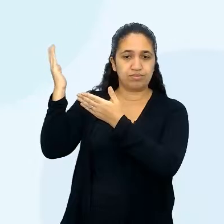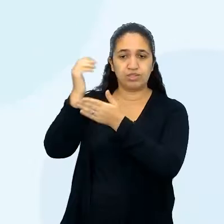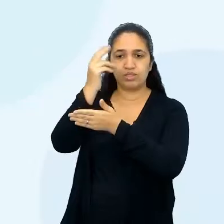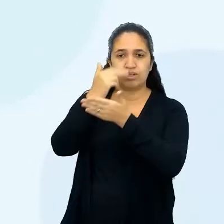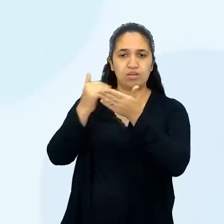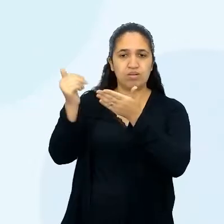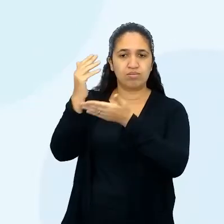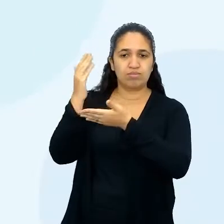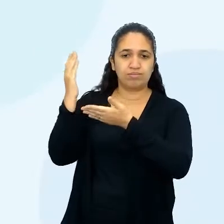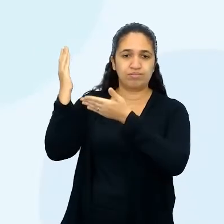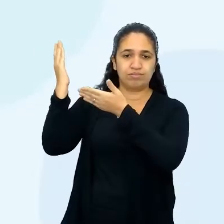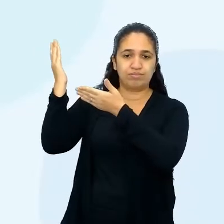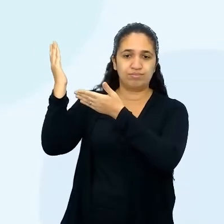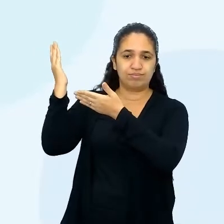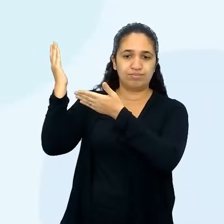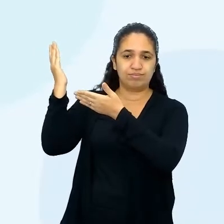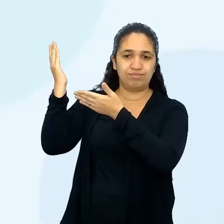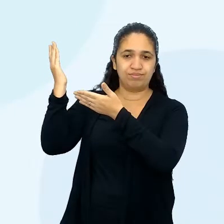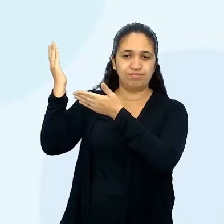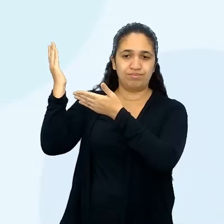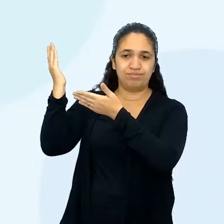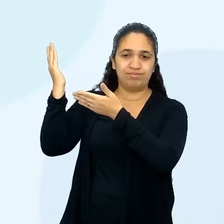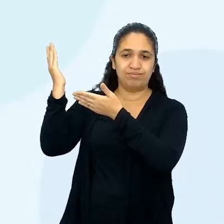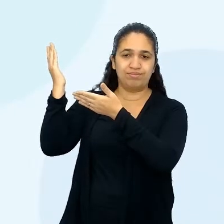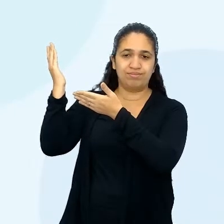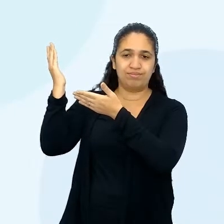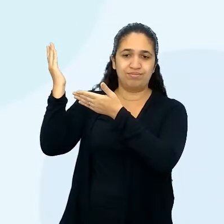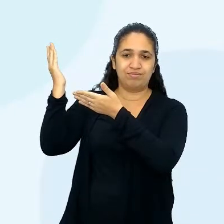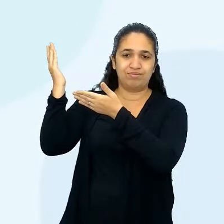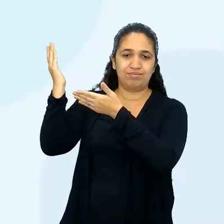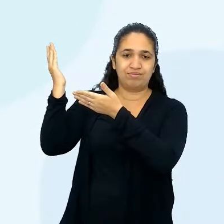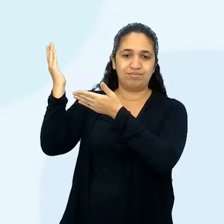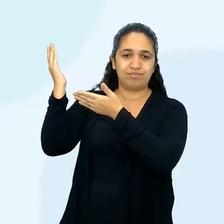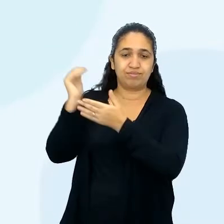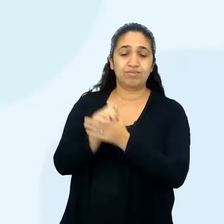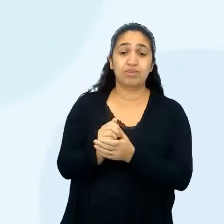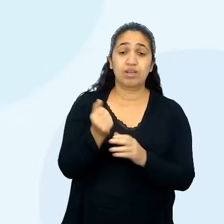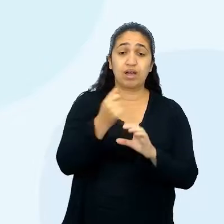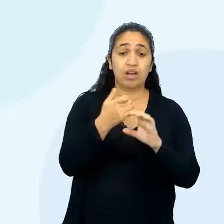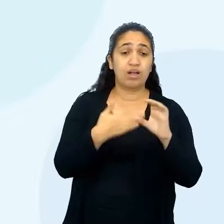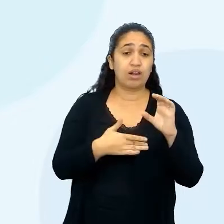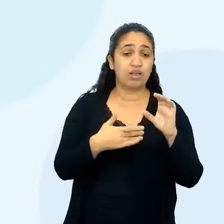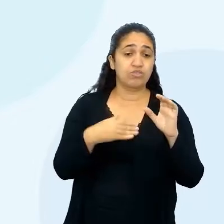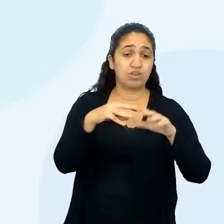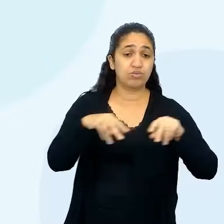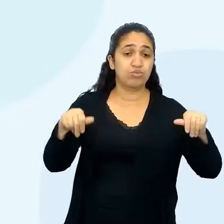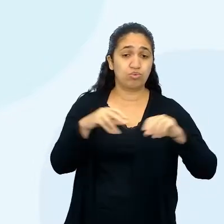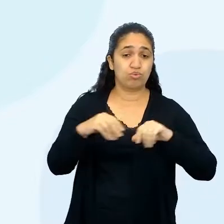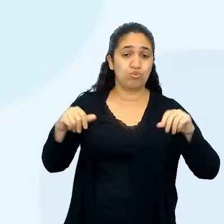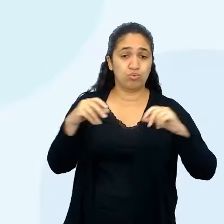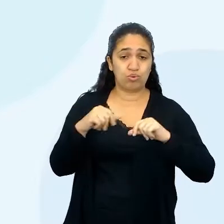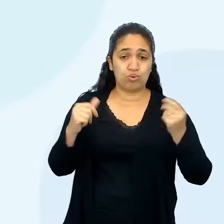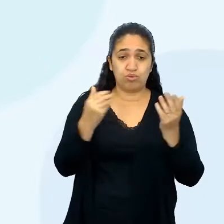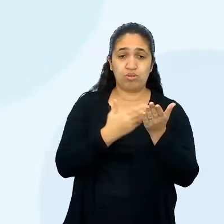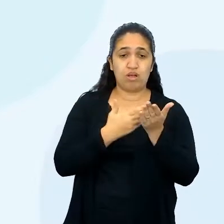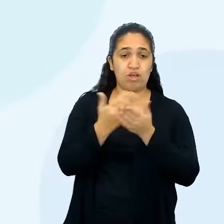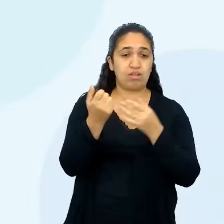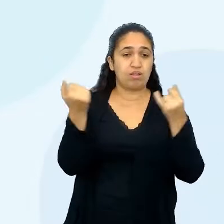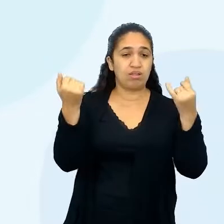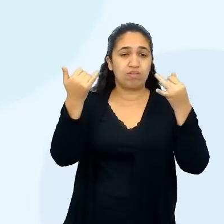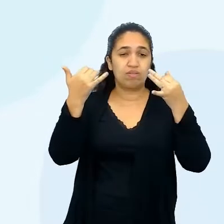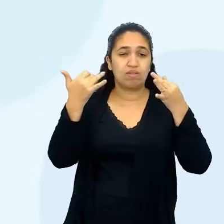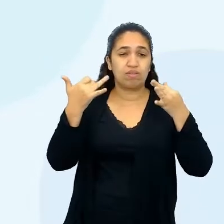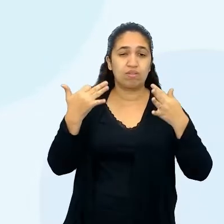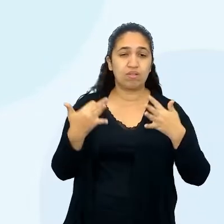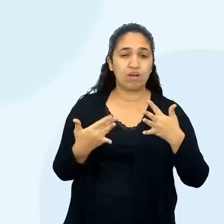aí para vocês terem as características aí do solo. Então a classificação de um solo, ele se inicia com a descrição